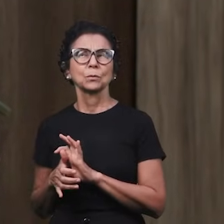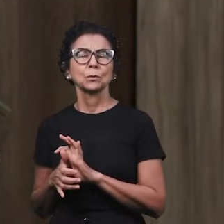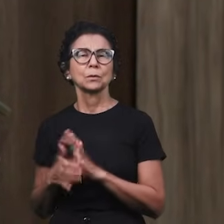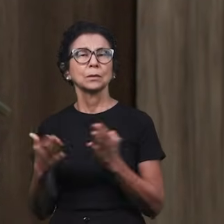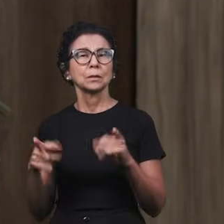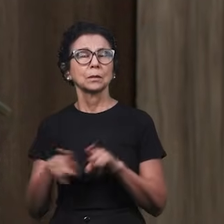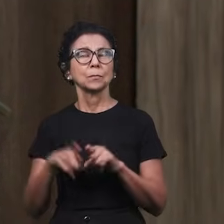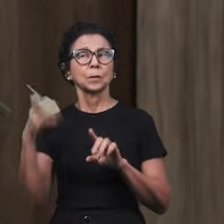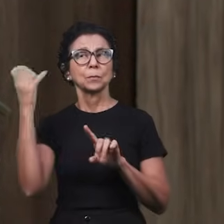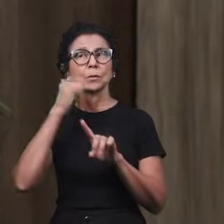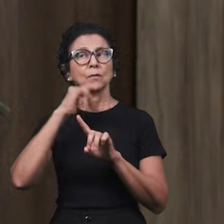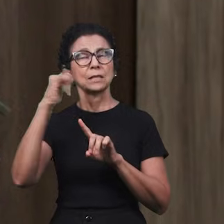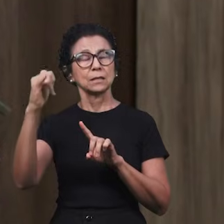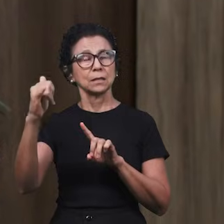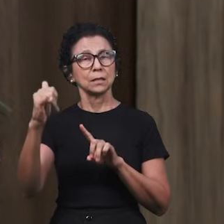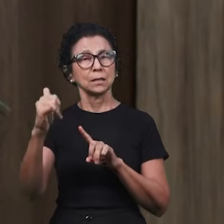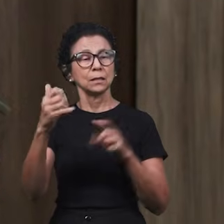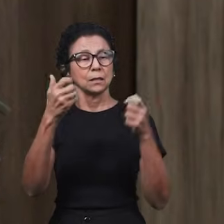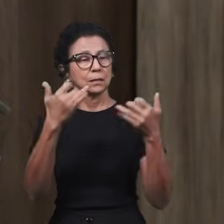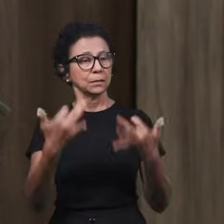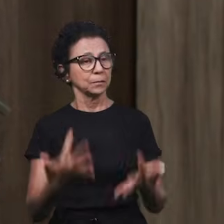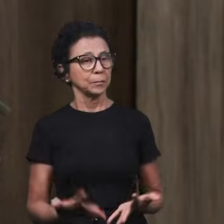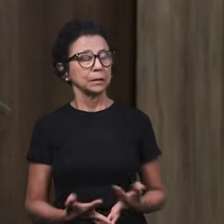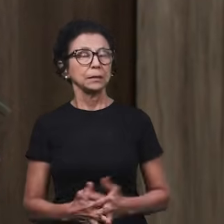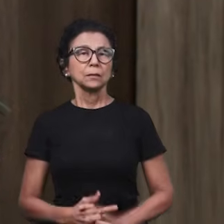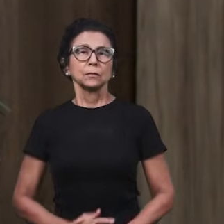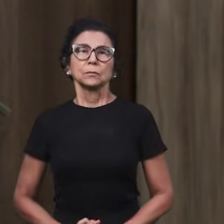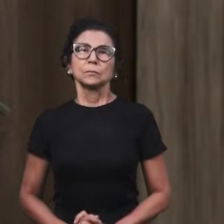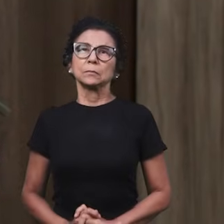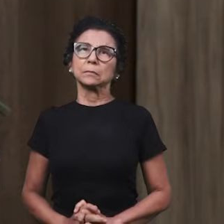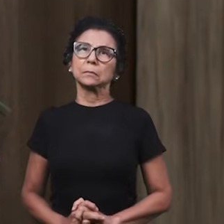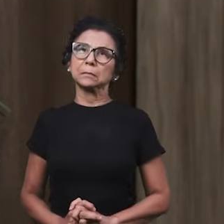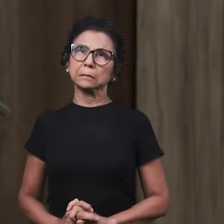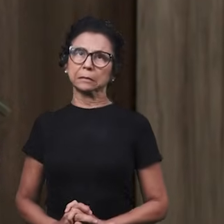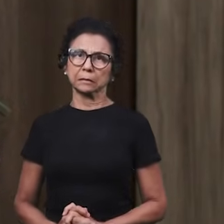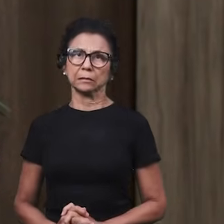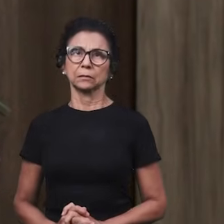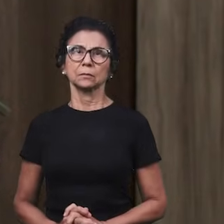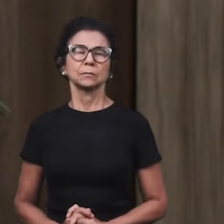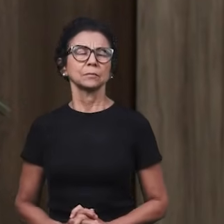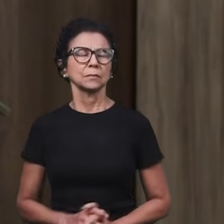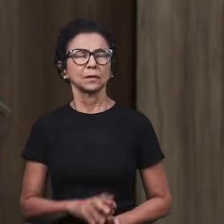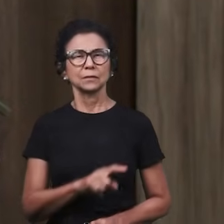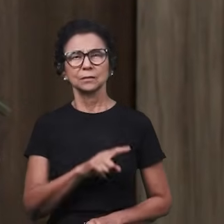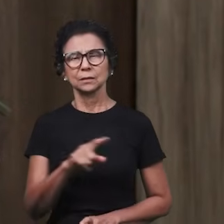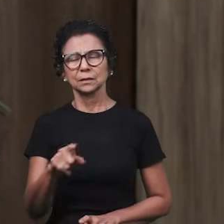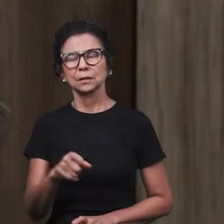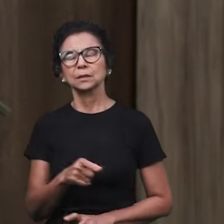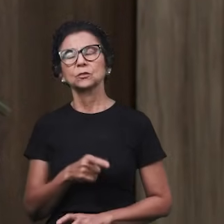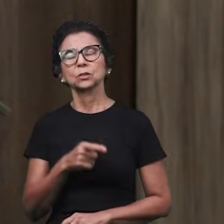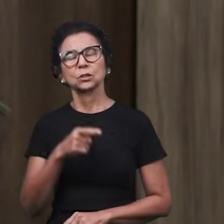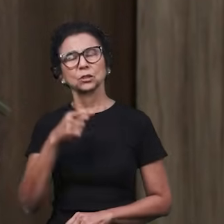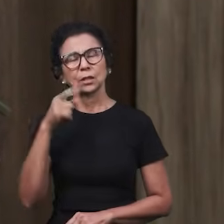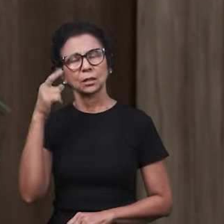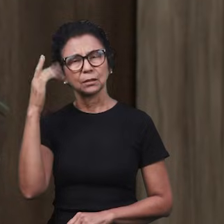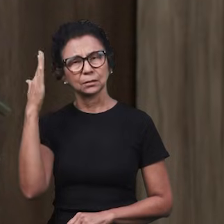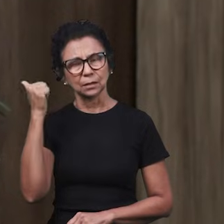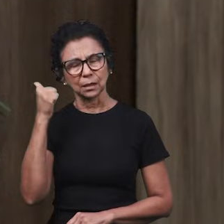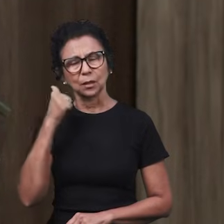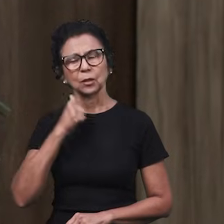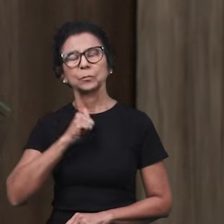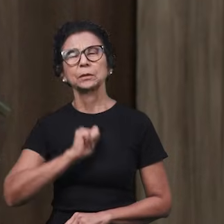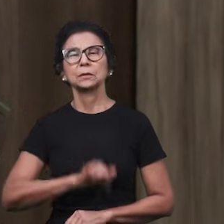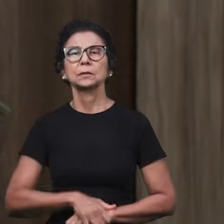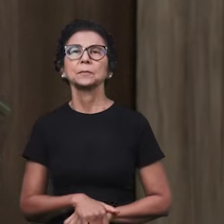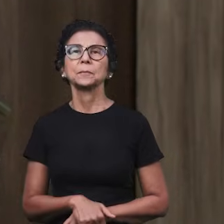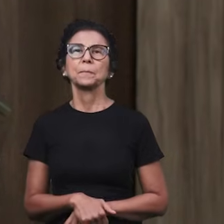né? Encurta isso, viva isso. Então, vocês já sabem, vocês já vivem a obra, vocês já estão trabalhando já e